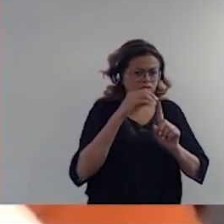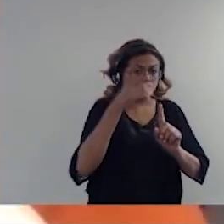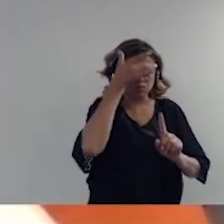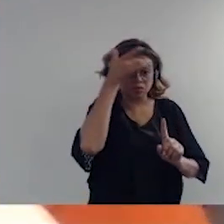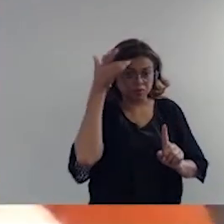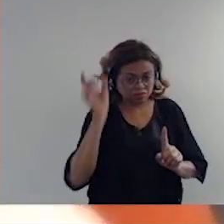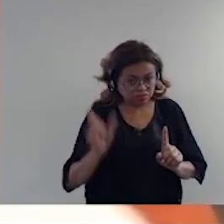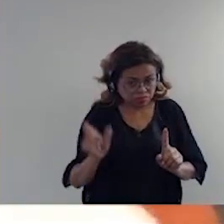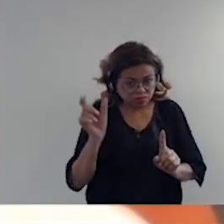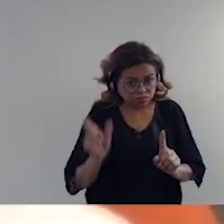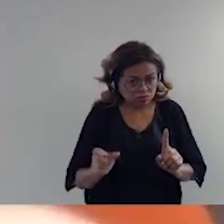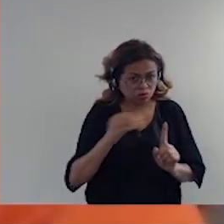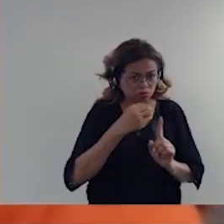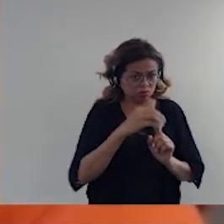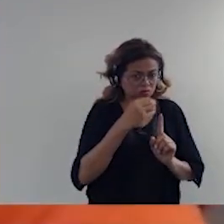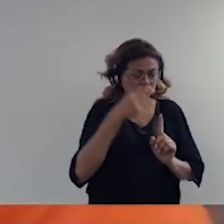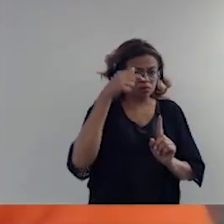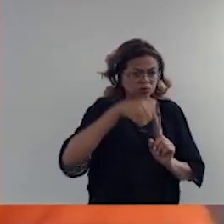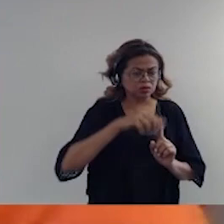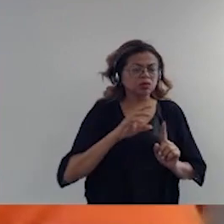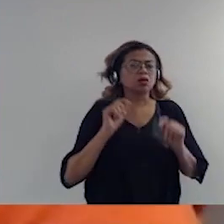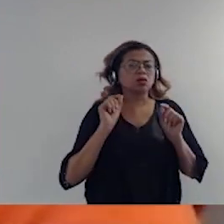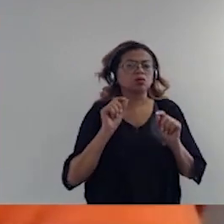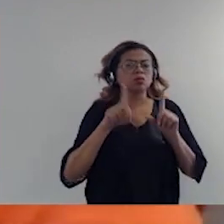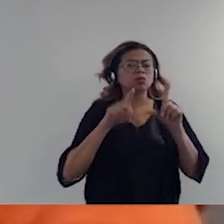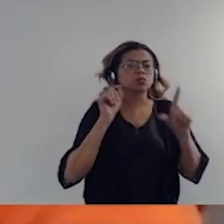vulneráveis é a questão